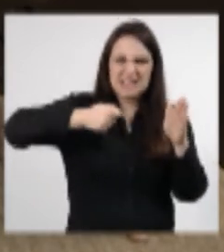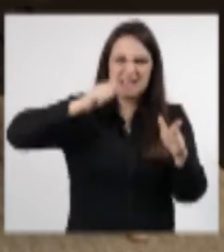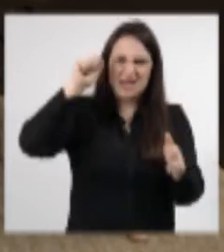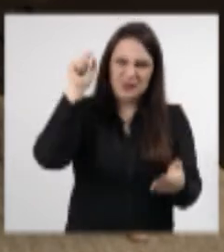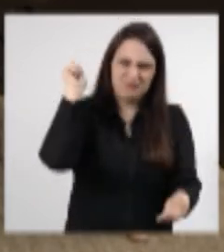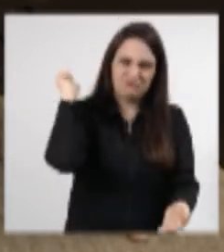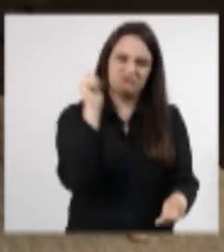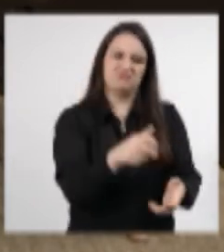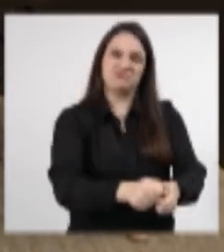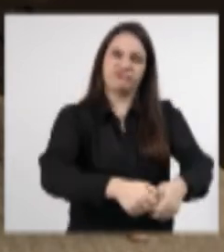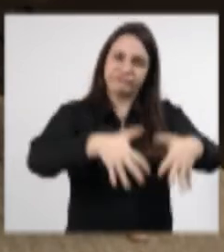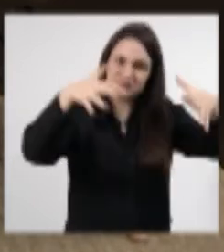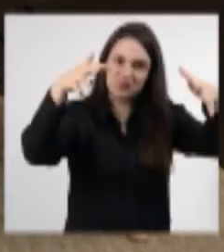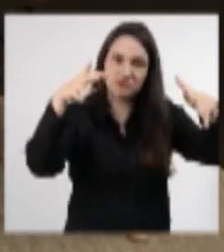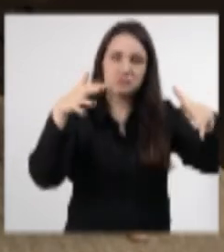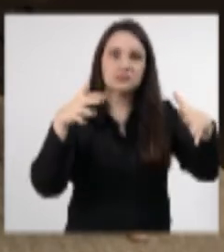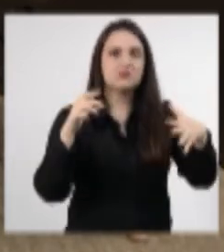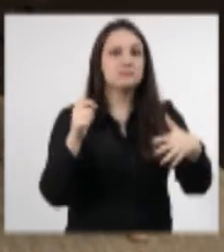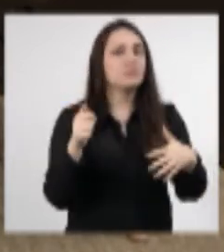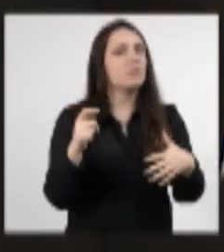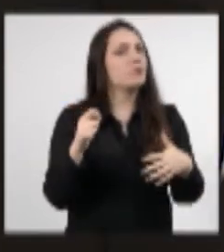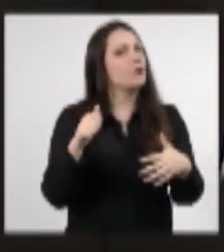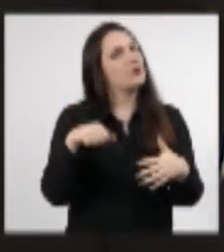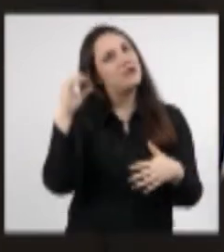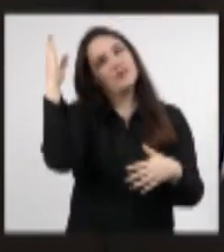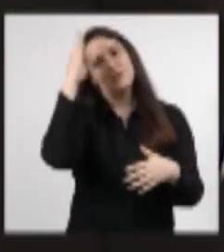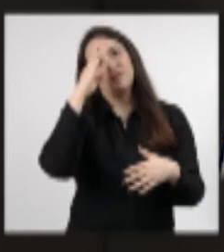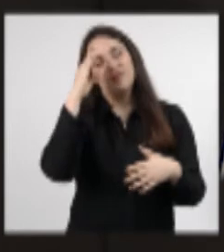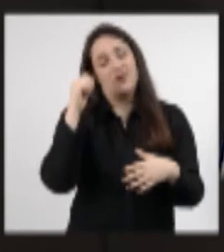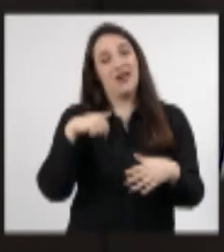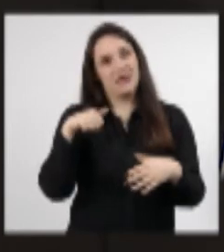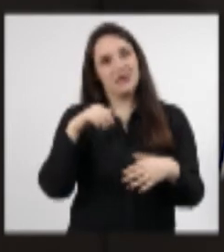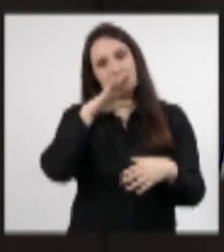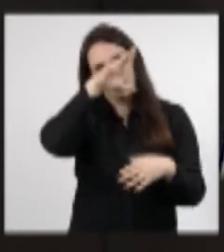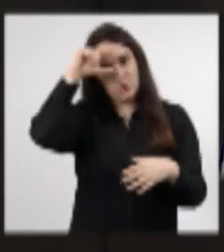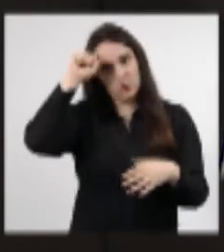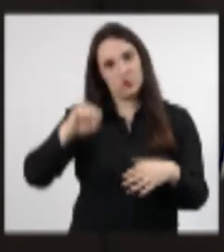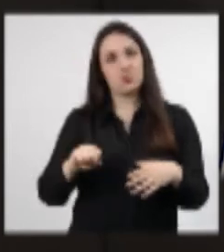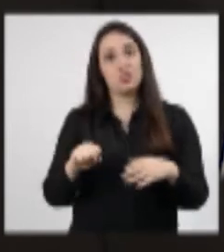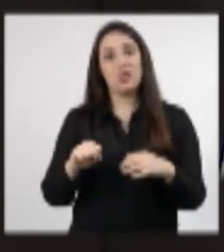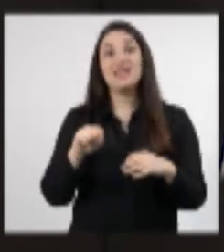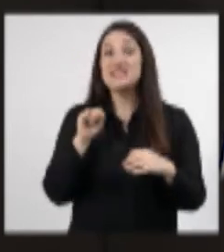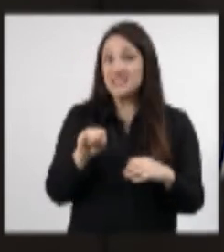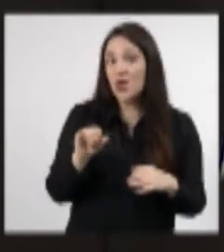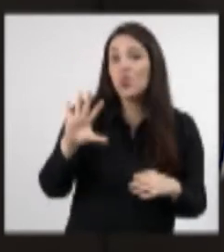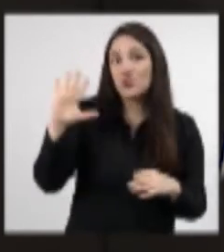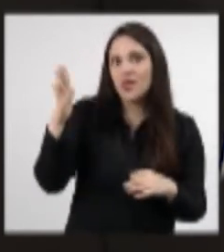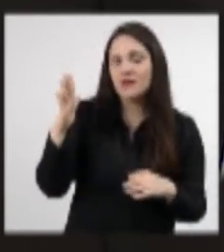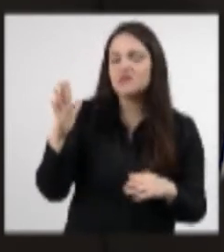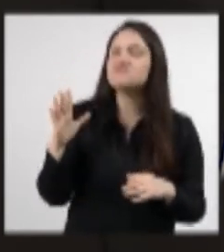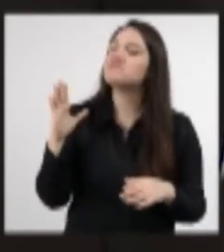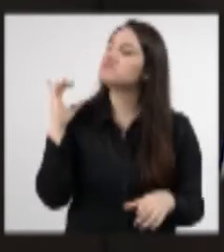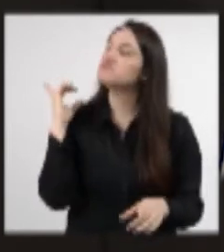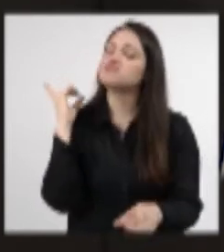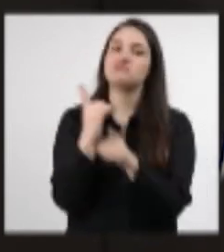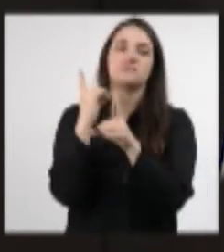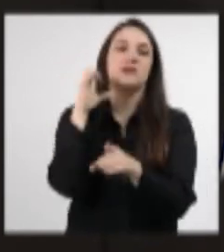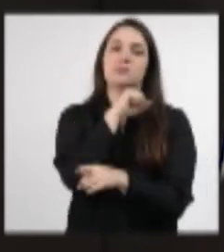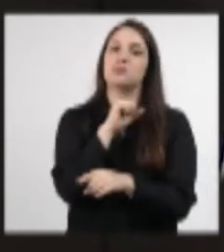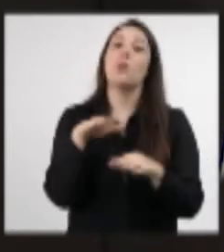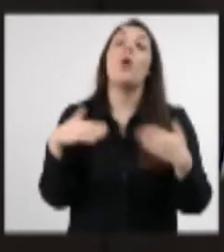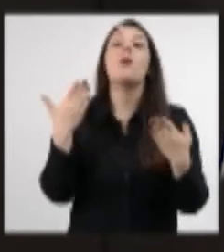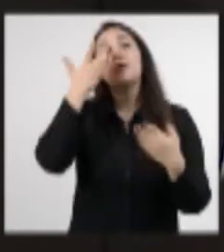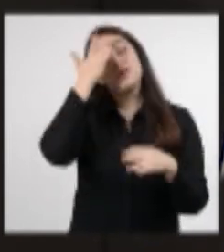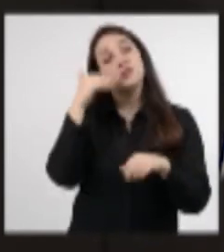mediante explosivo, etc. Poucos ocorrem no Mato Grosso do Sul e praticamente todos são elucidados. E isso traz uma